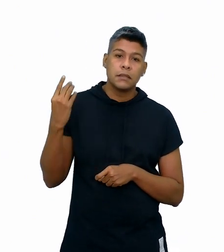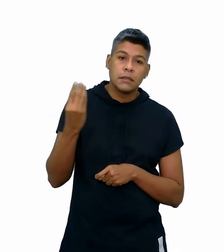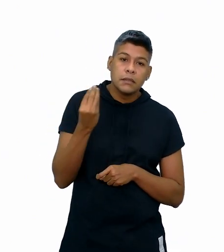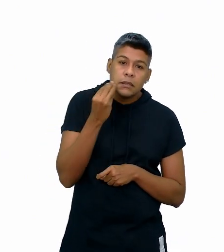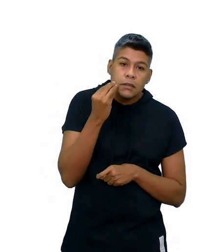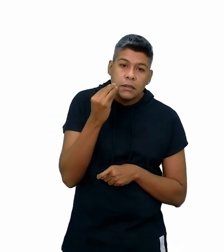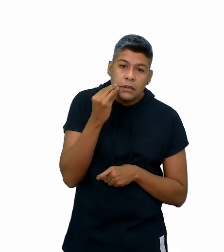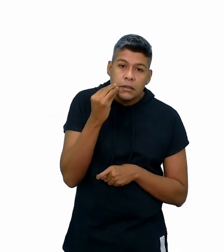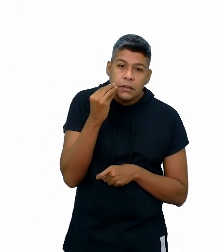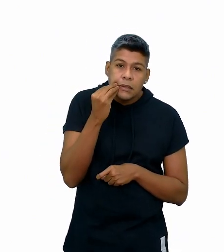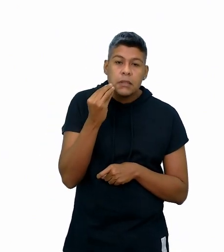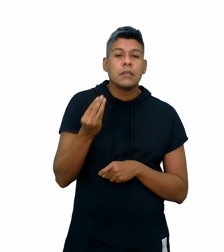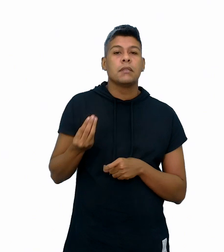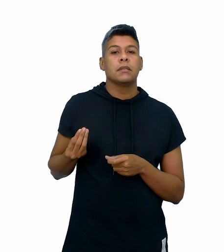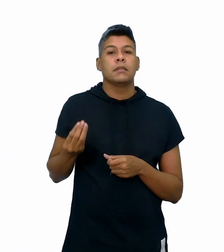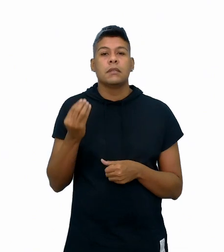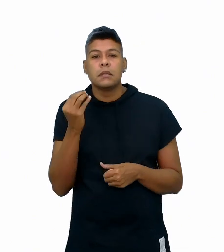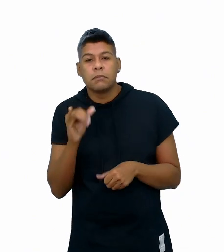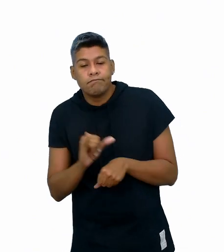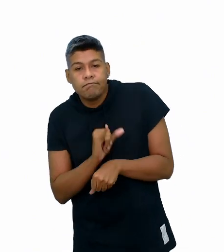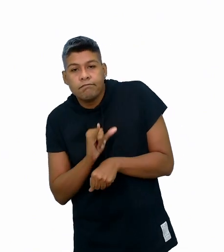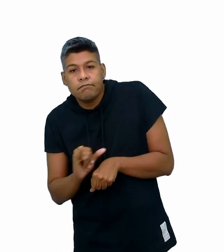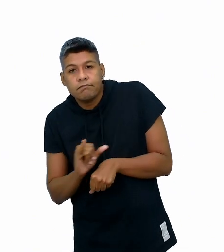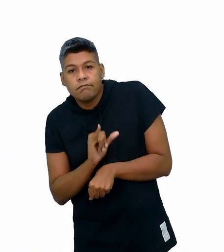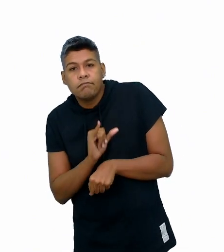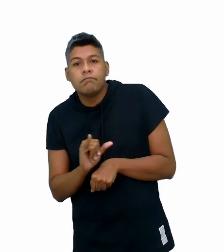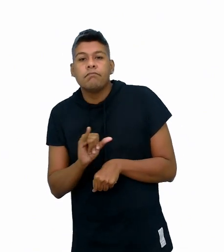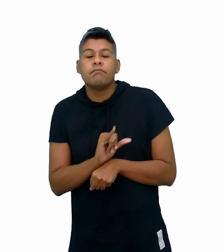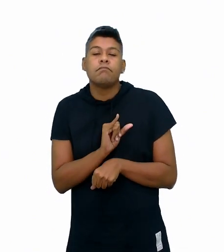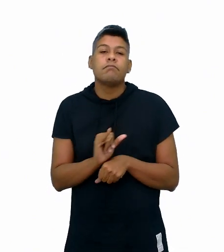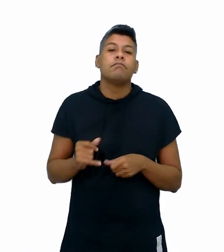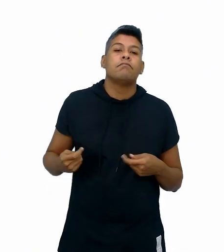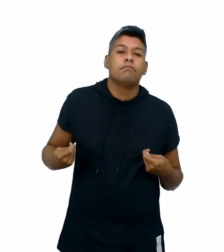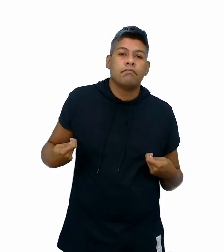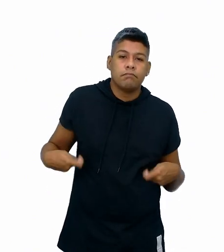leitura e escrita e de discussão, né, que precisa